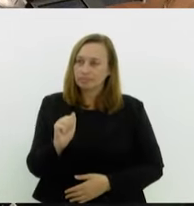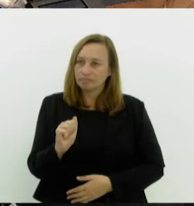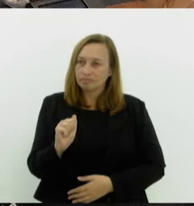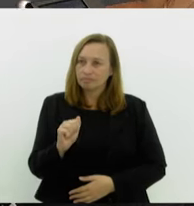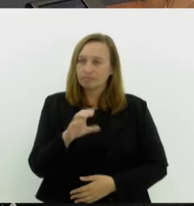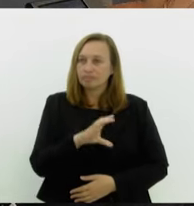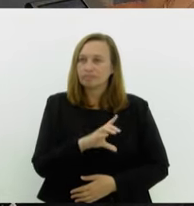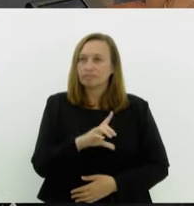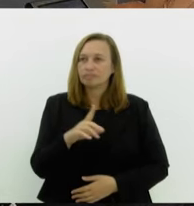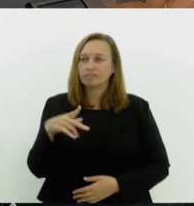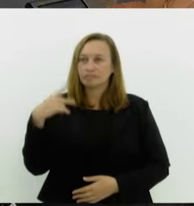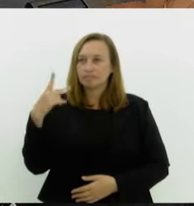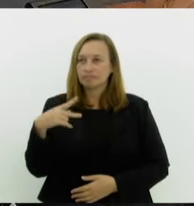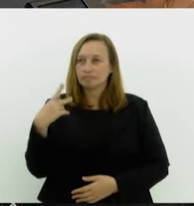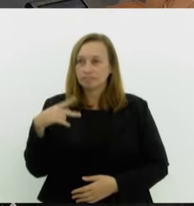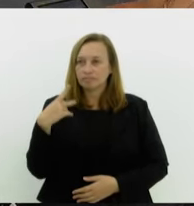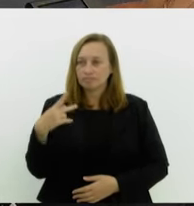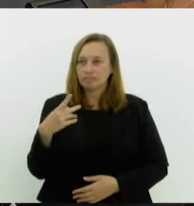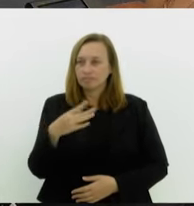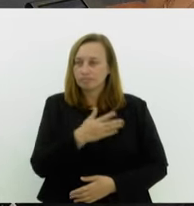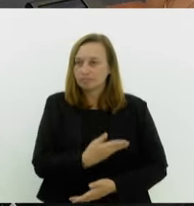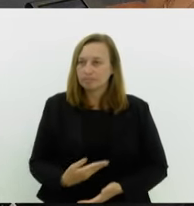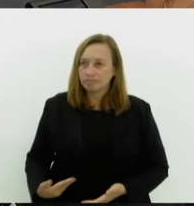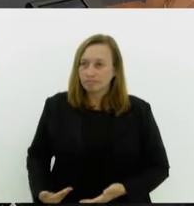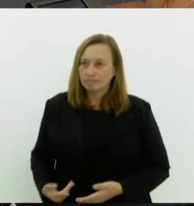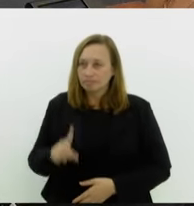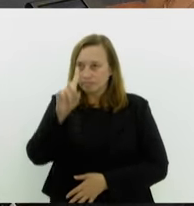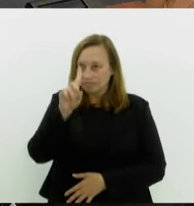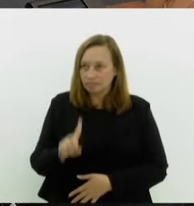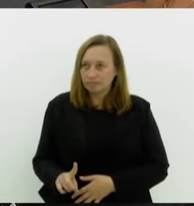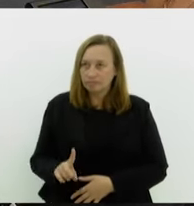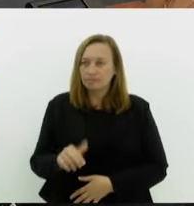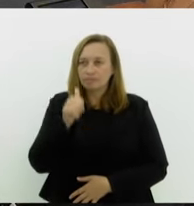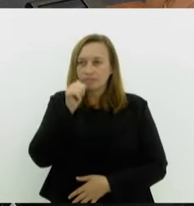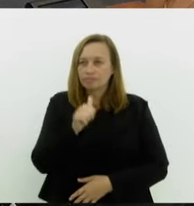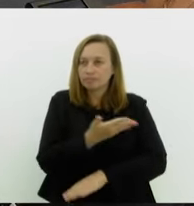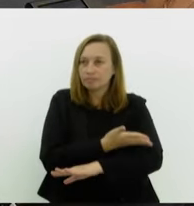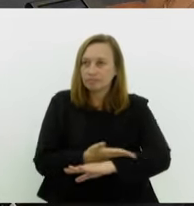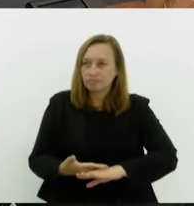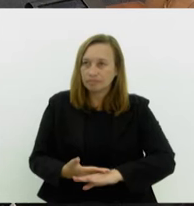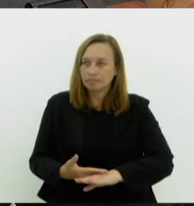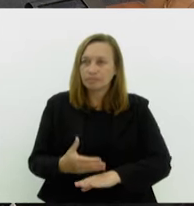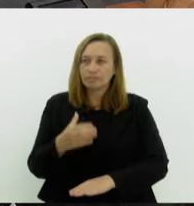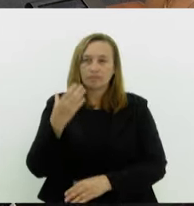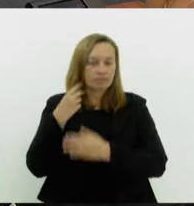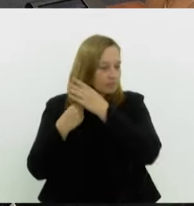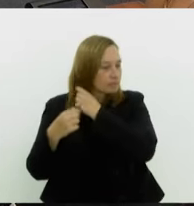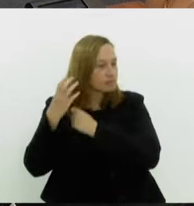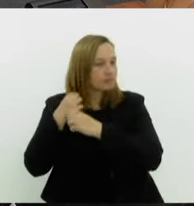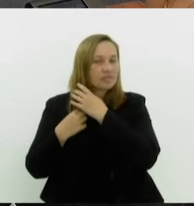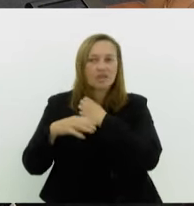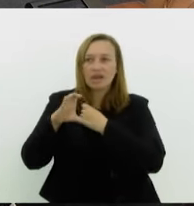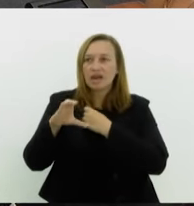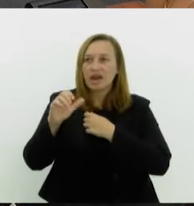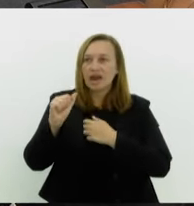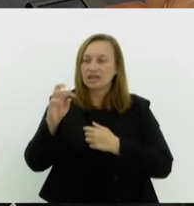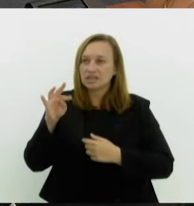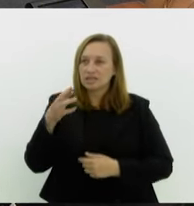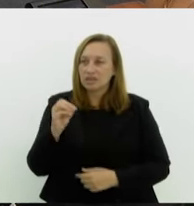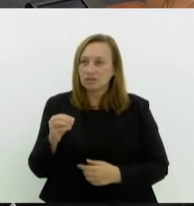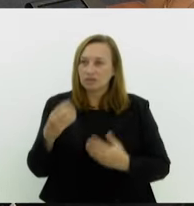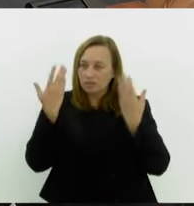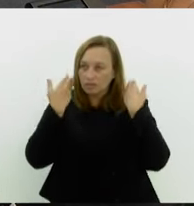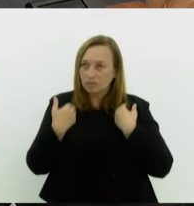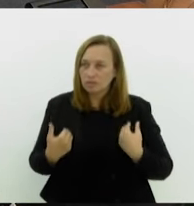de políticas públicas da Meta sou uma mulher branca cabelos castanhos compridos Estou vestindo um